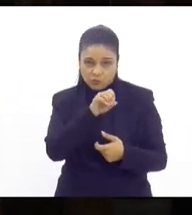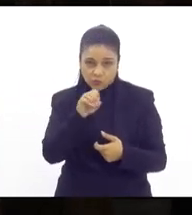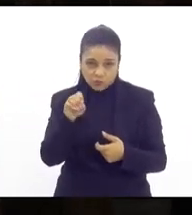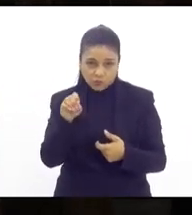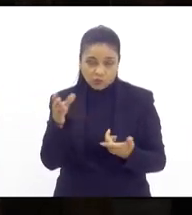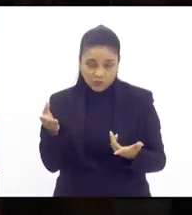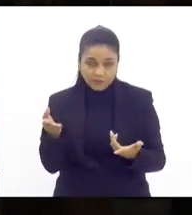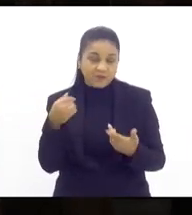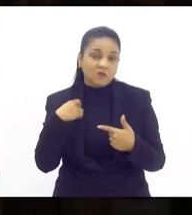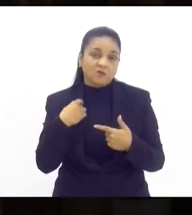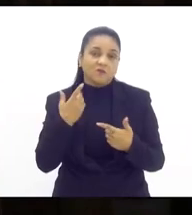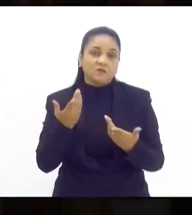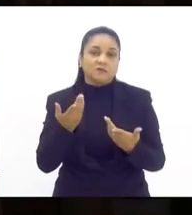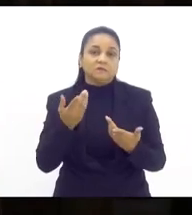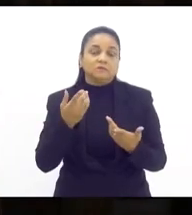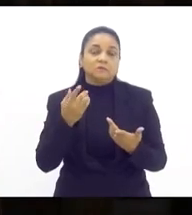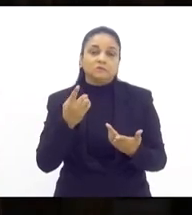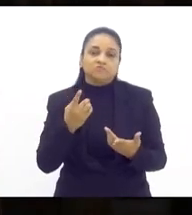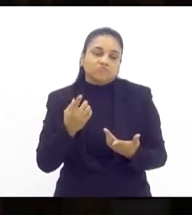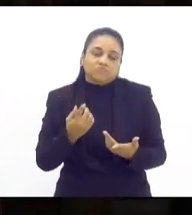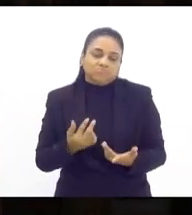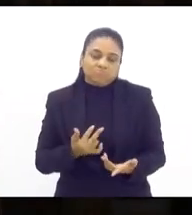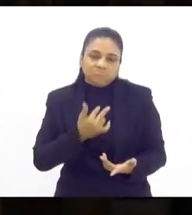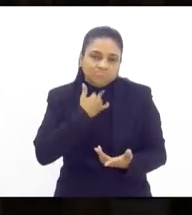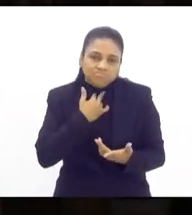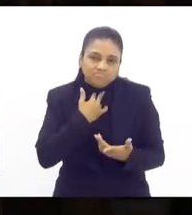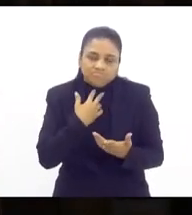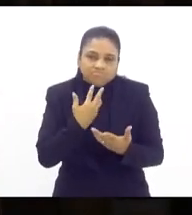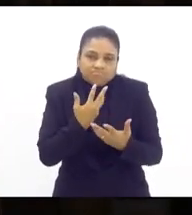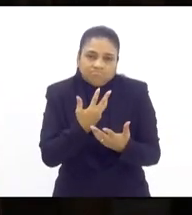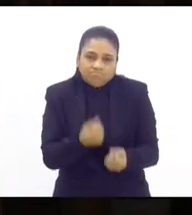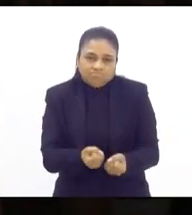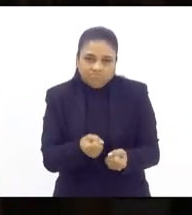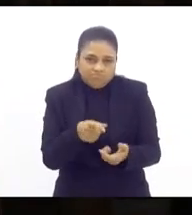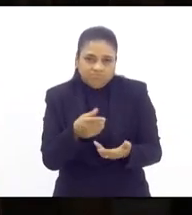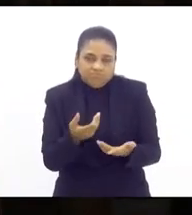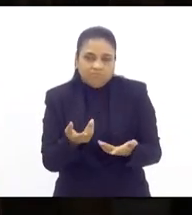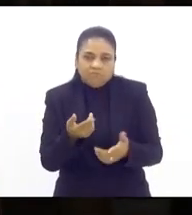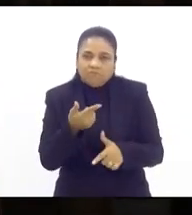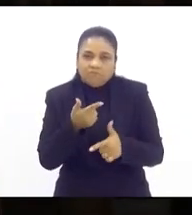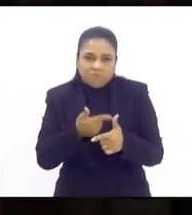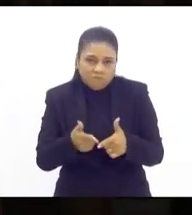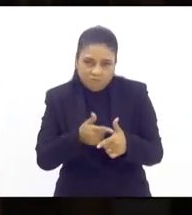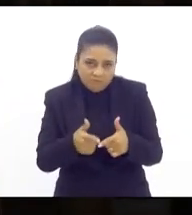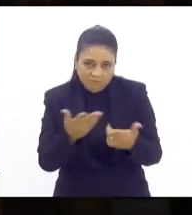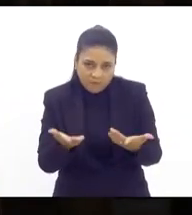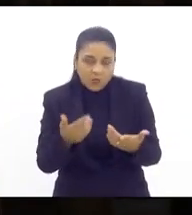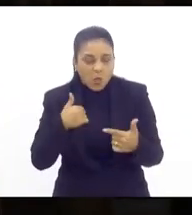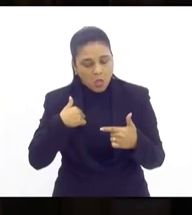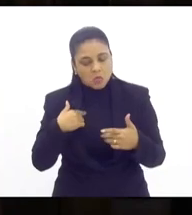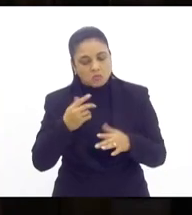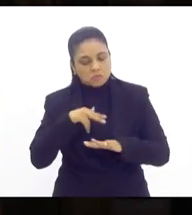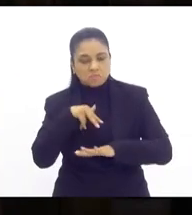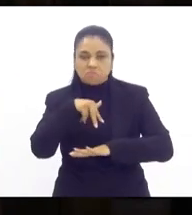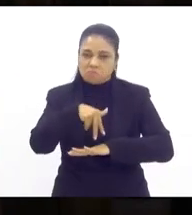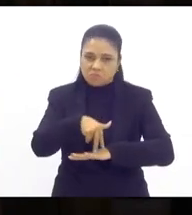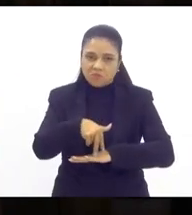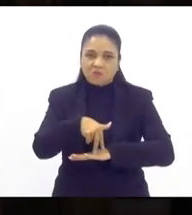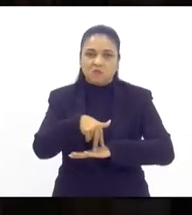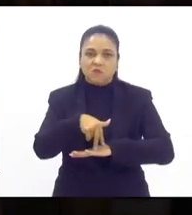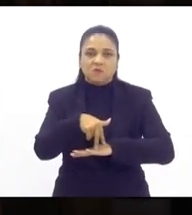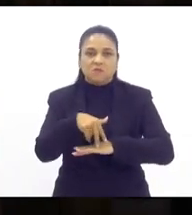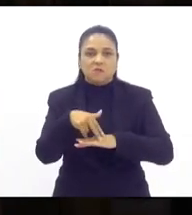essa situação não pode continuar e sempre que possível eu estarei aqui possível e estarei aqui presente o